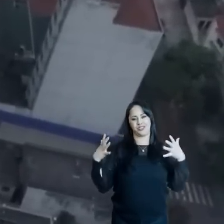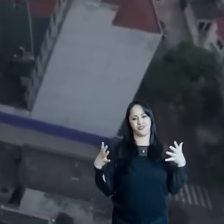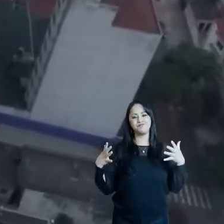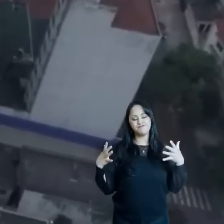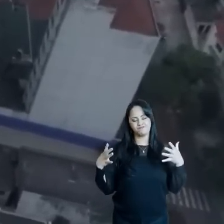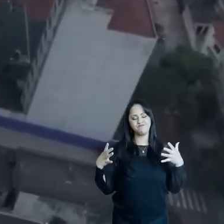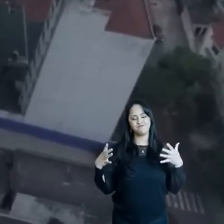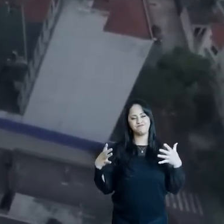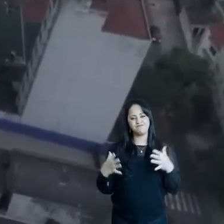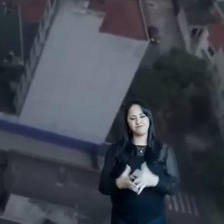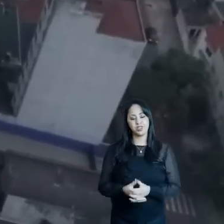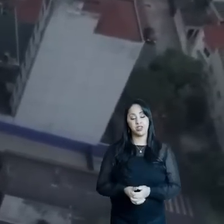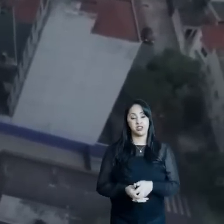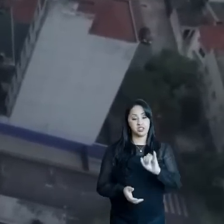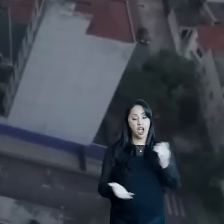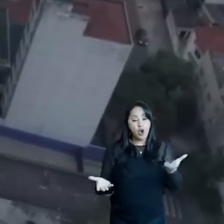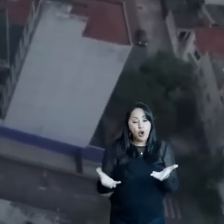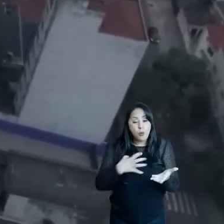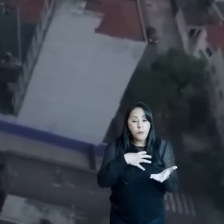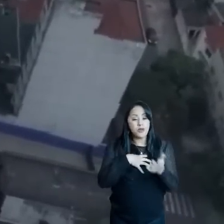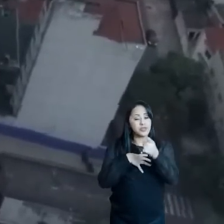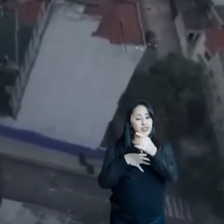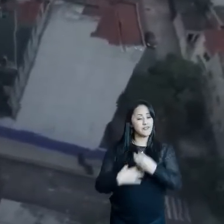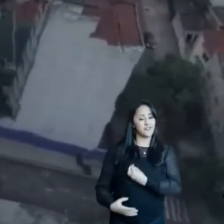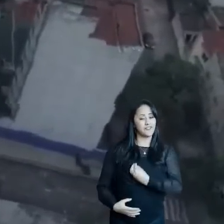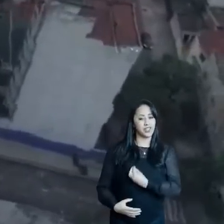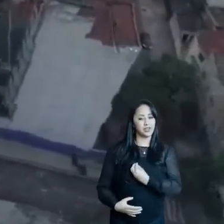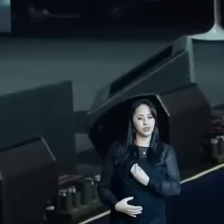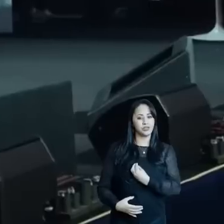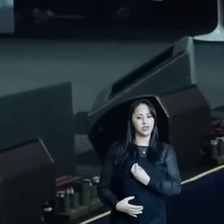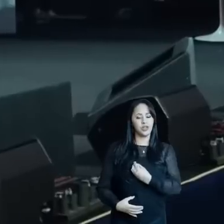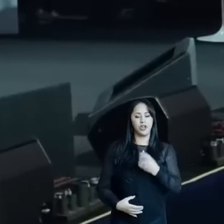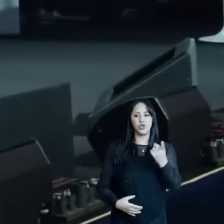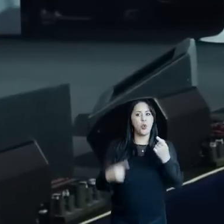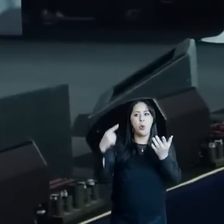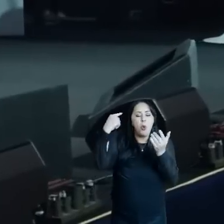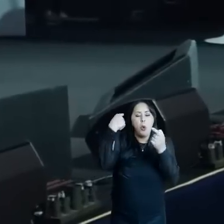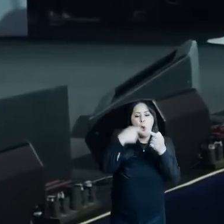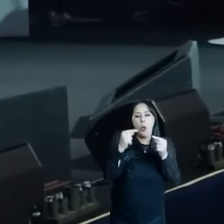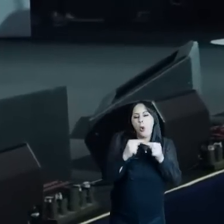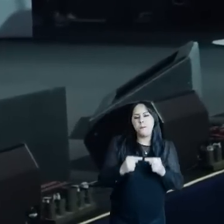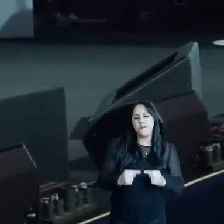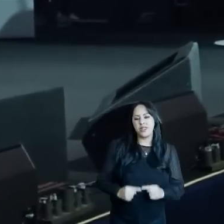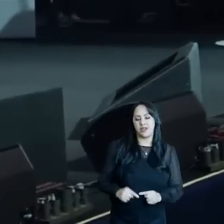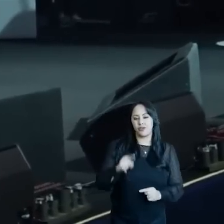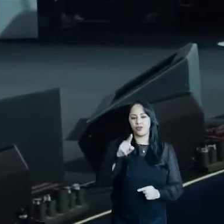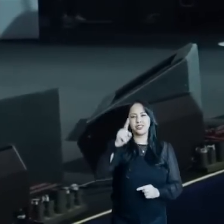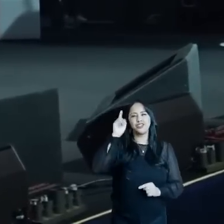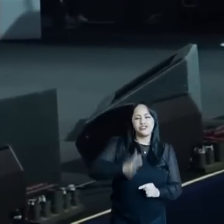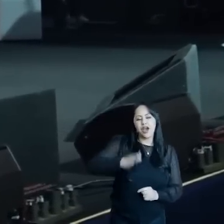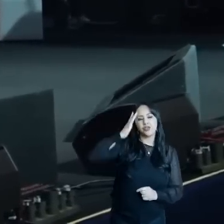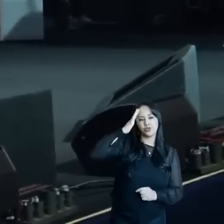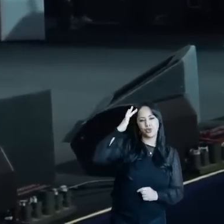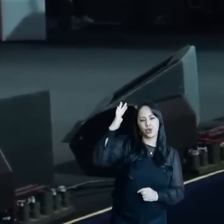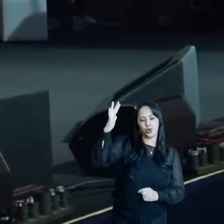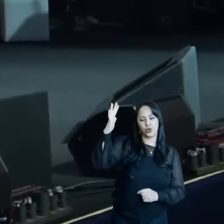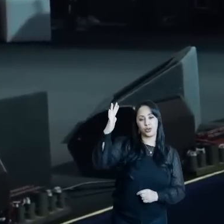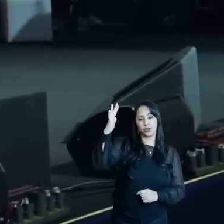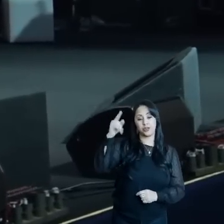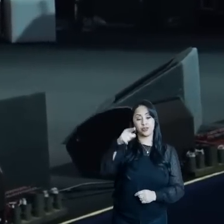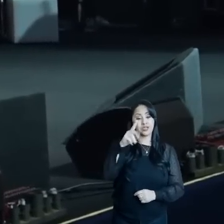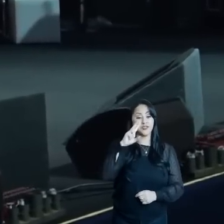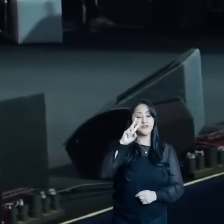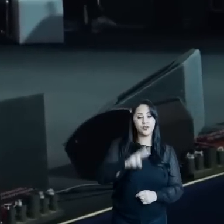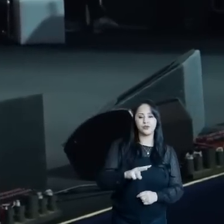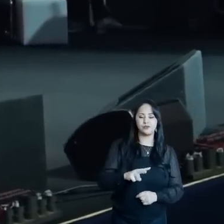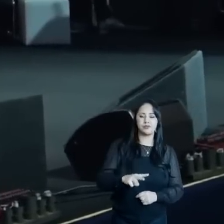E se o momento que você está vivendo hoje não é condizente com aquilo que você sonhou, com aquilo que você